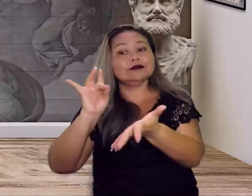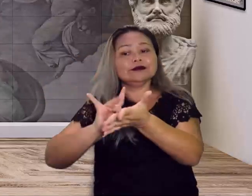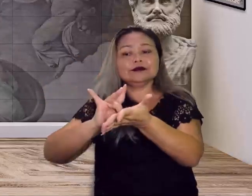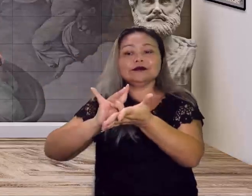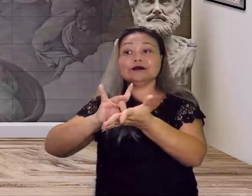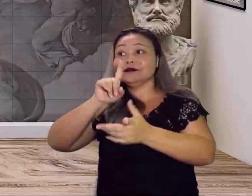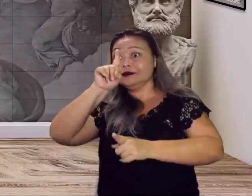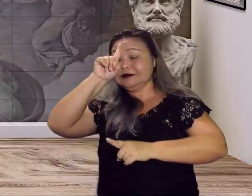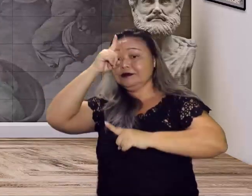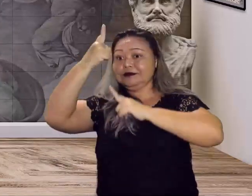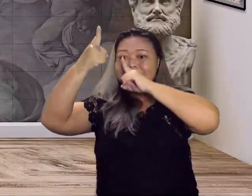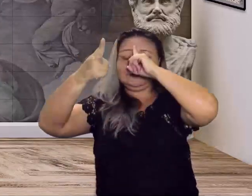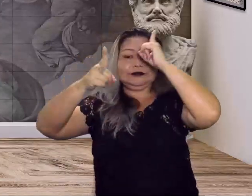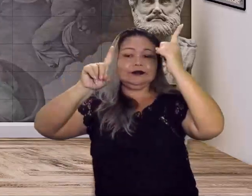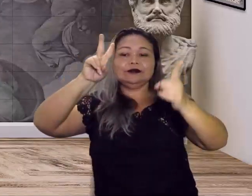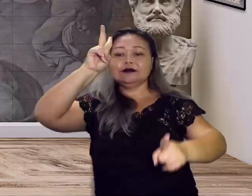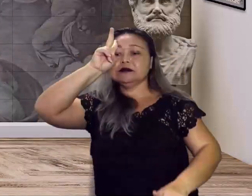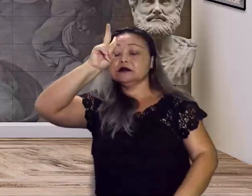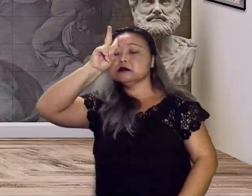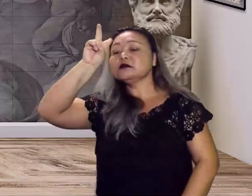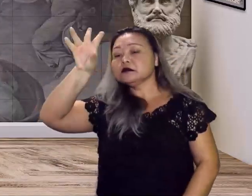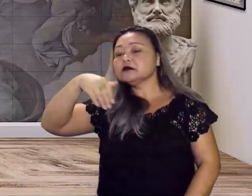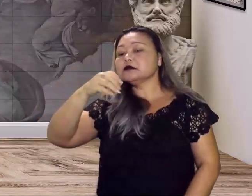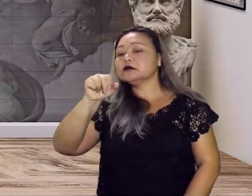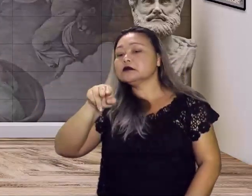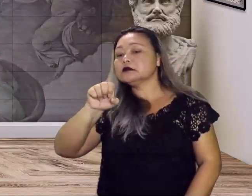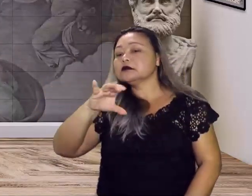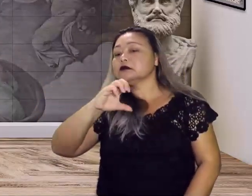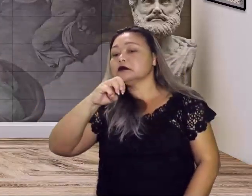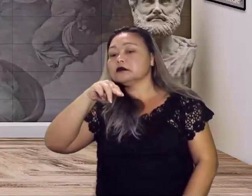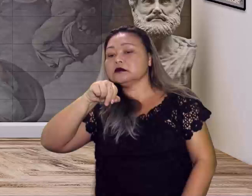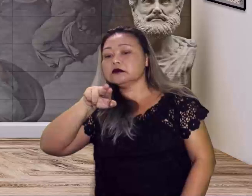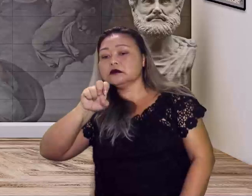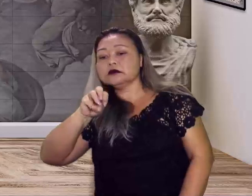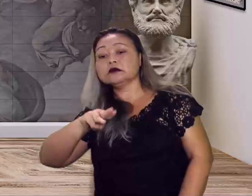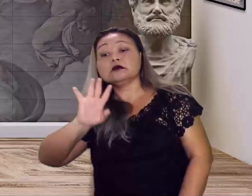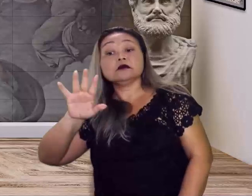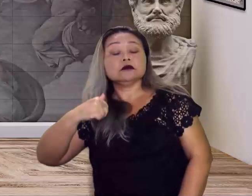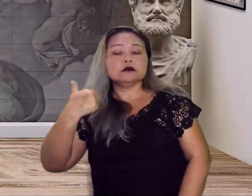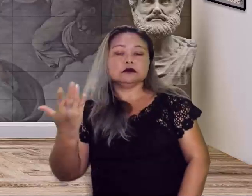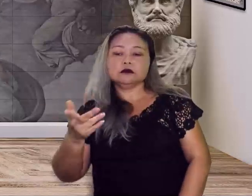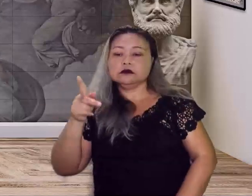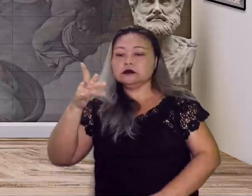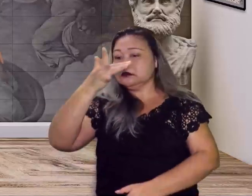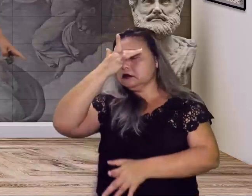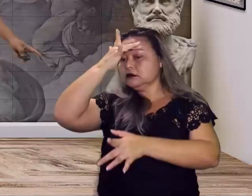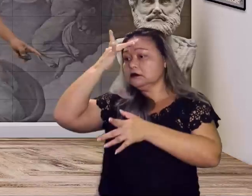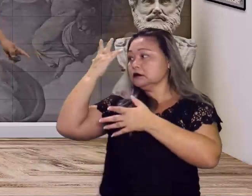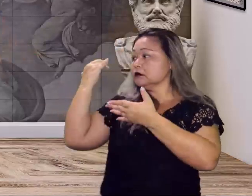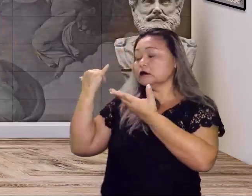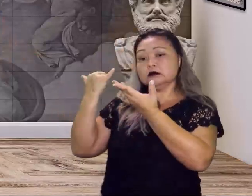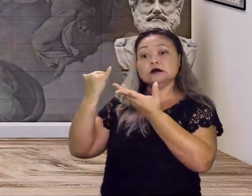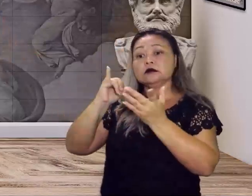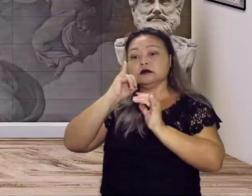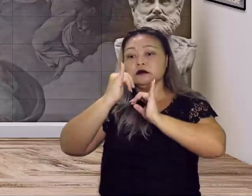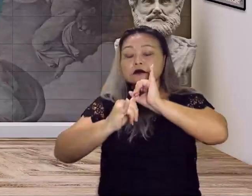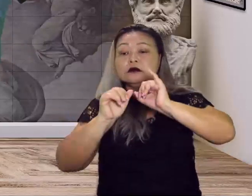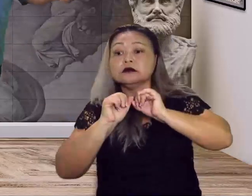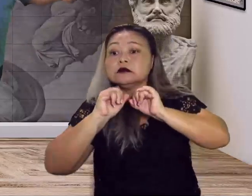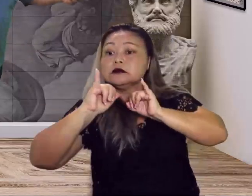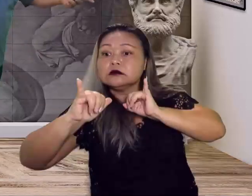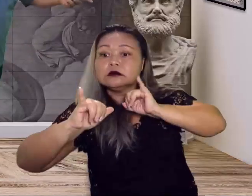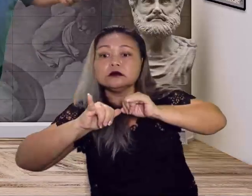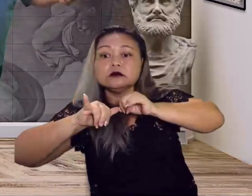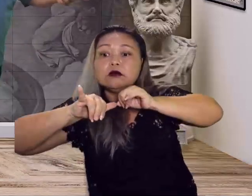história criada. Então é o senso comum. Aí aquelas pessoas que ouviram da professora Aldelina vai espalhar para